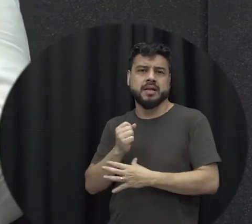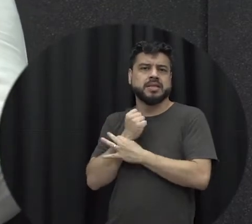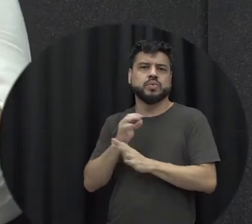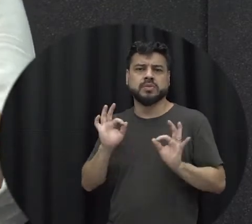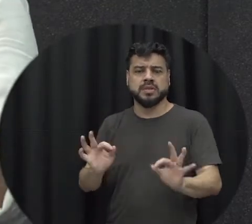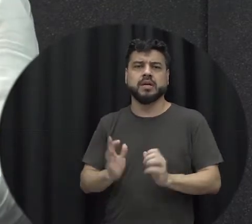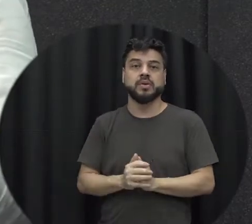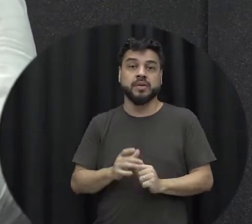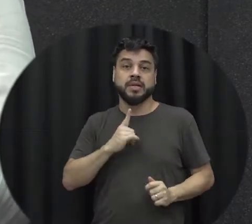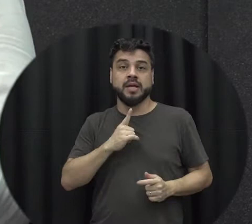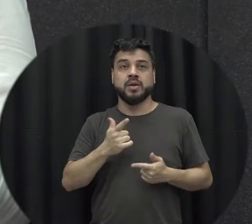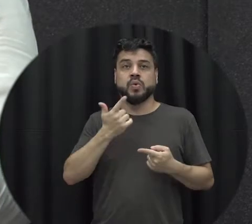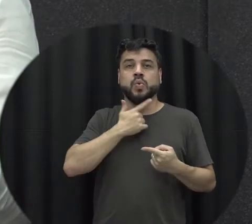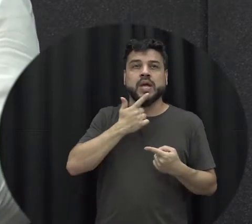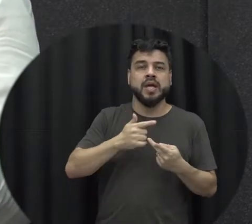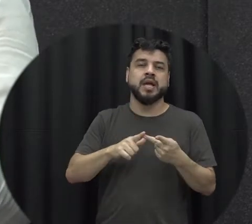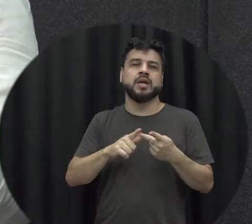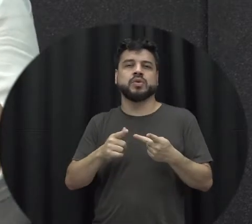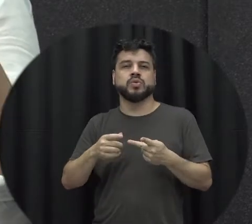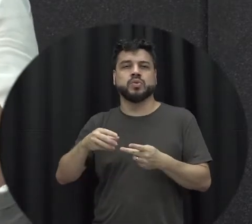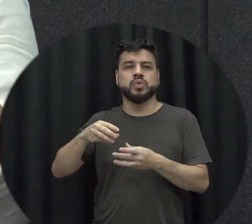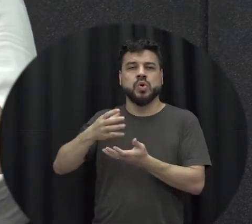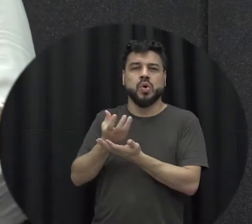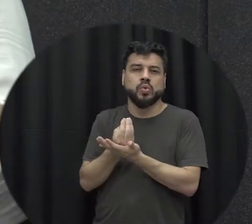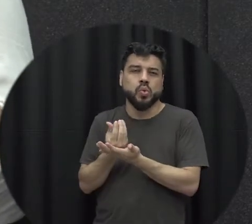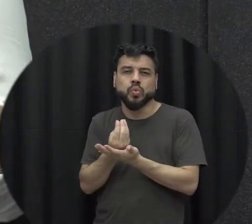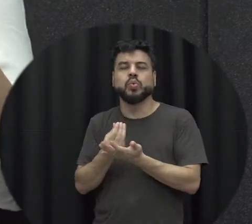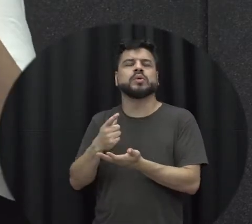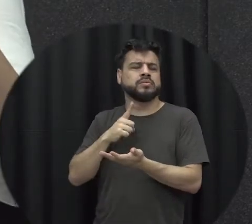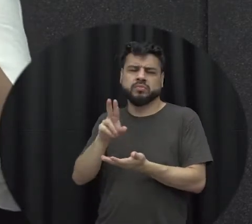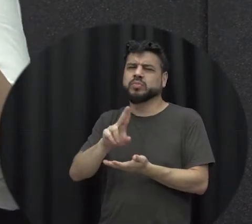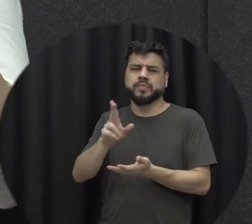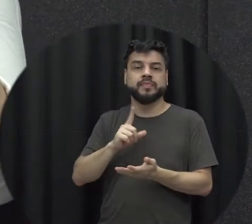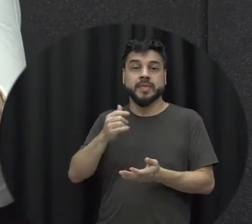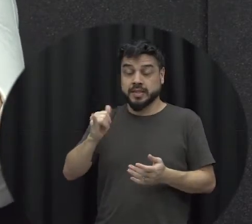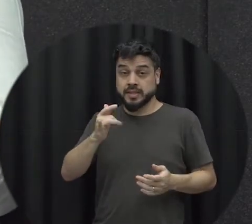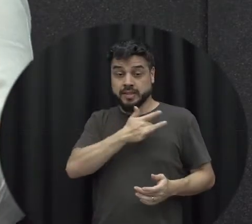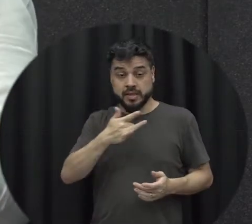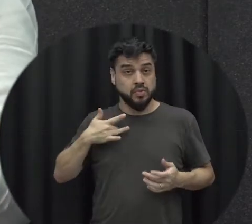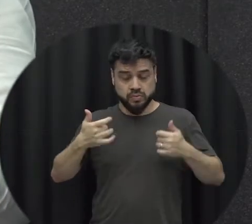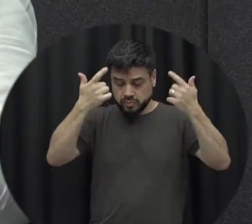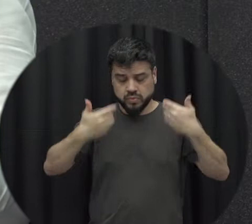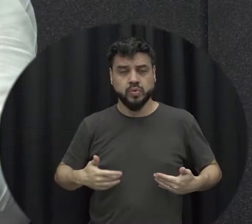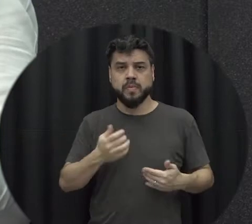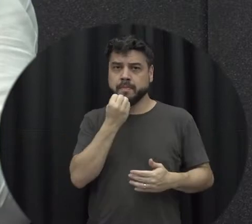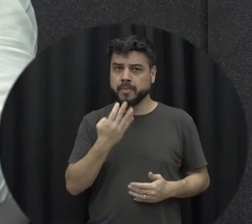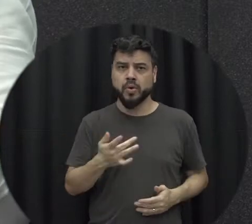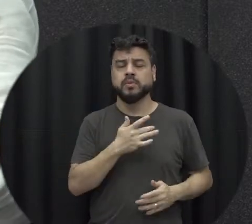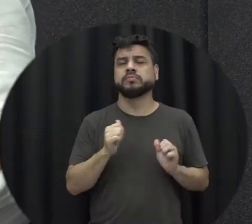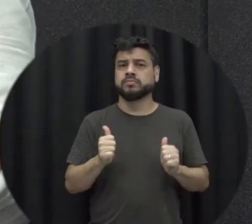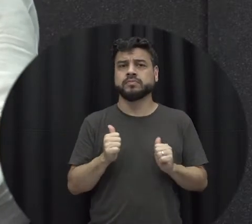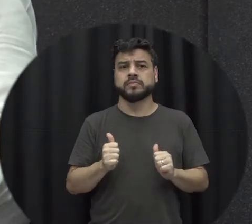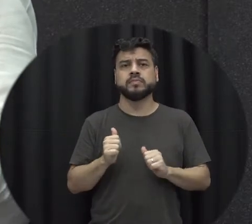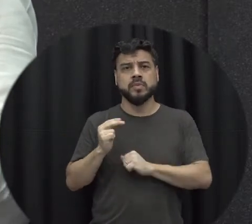ou do queijo, assim. Então, uma pessoa com imunidade normal, ela, caso tenha algum composto que pode